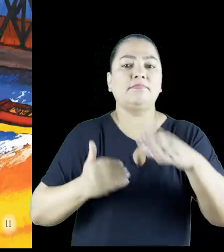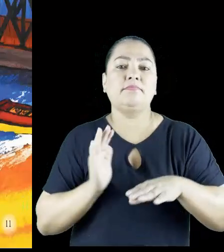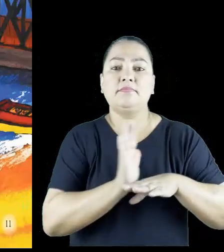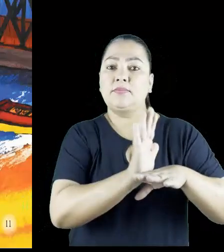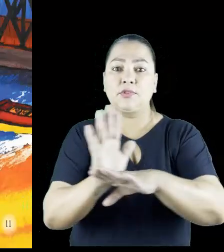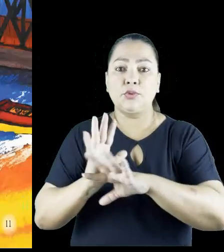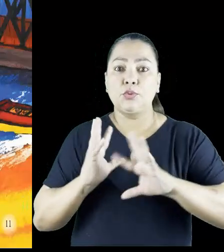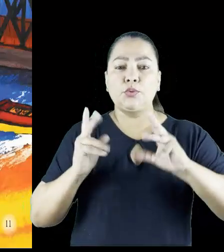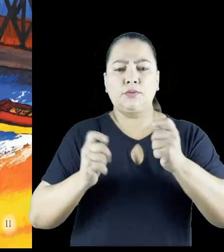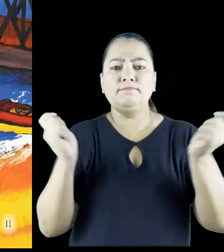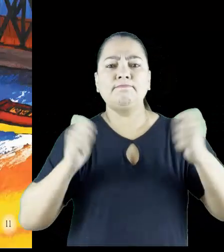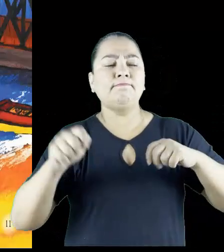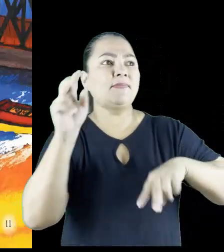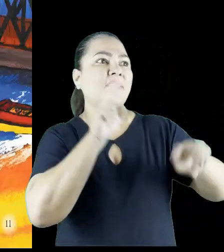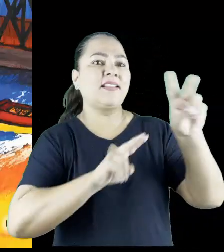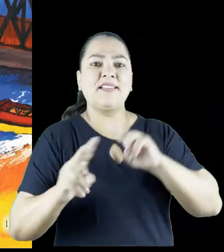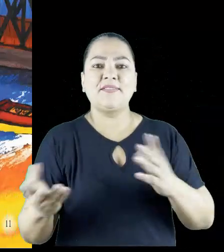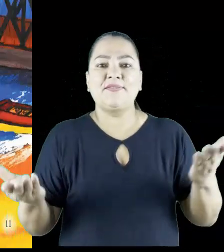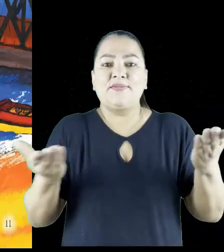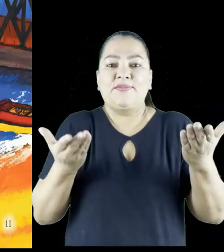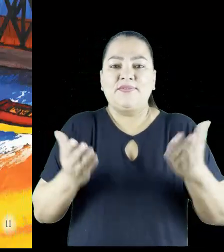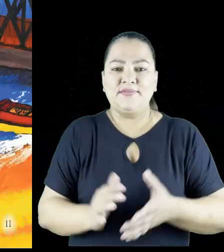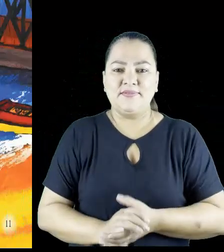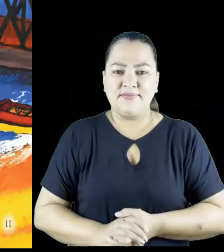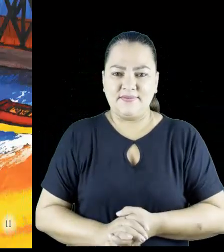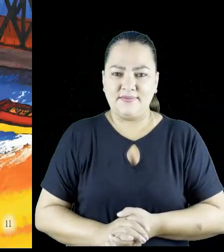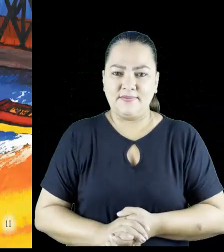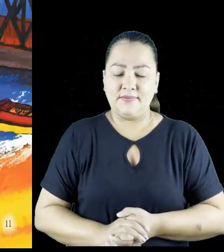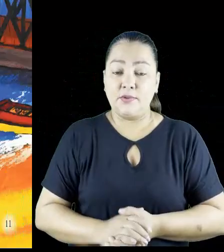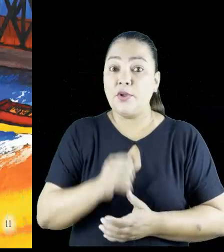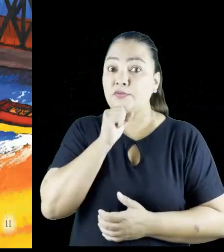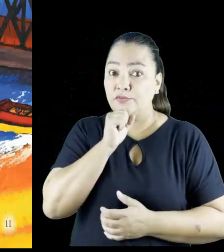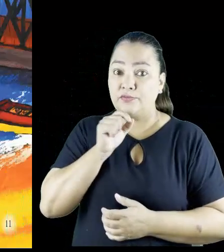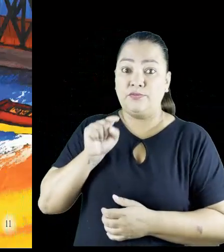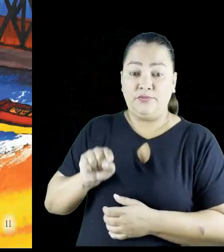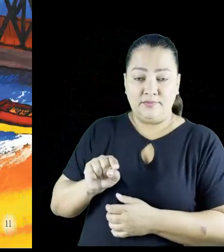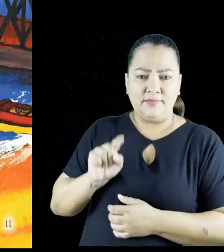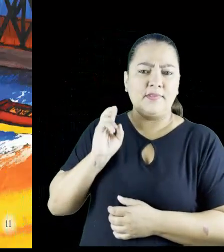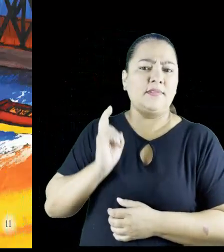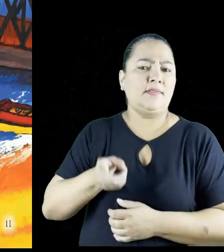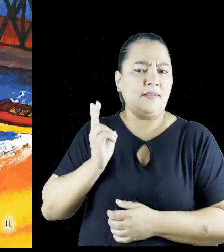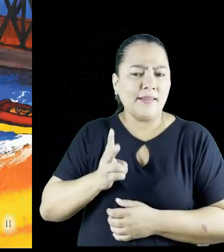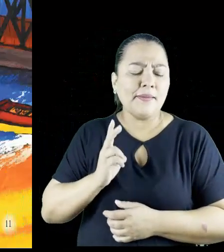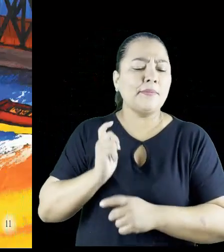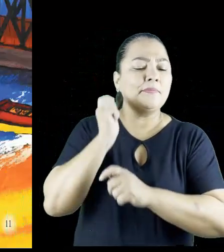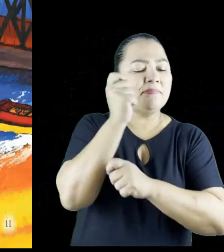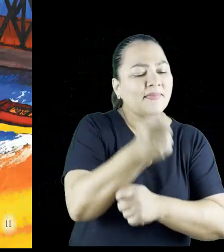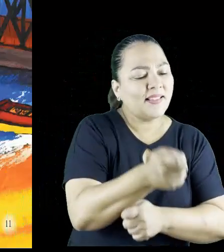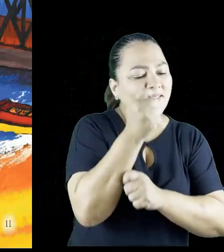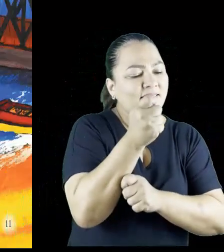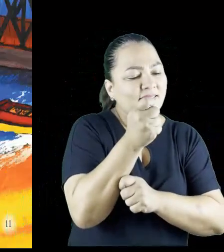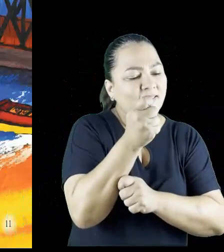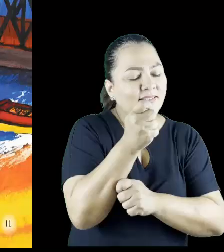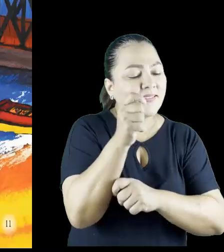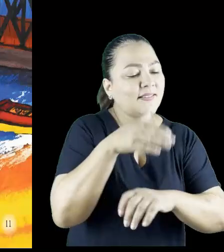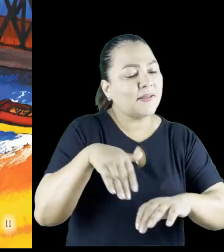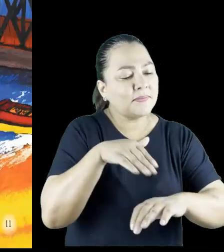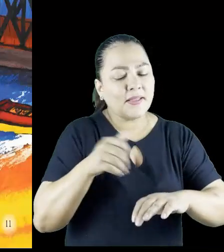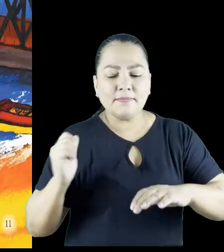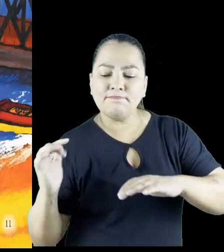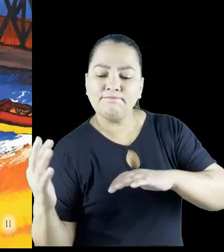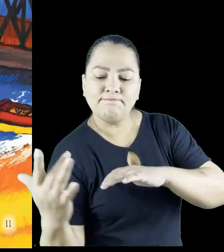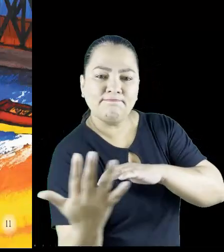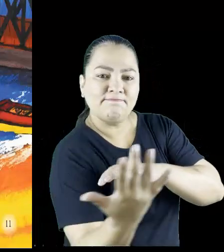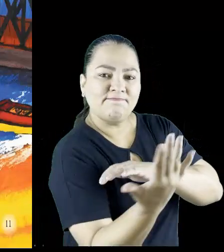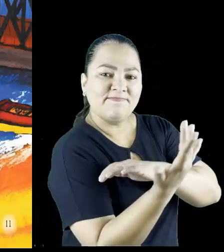construíram a base de tudo que podemos ver nos dias de hoje. Voneno, como de costume, estava pescando no canto da